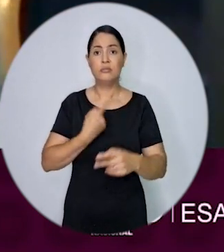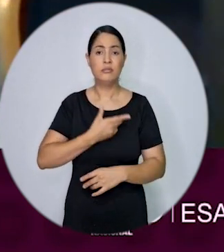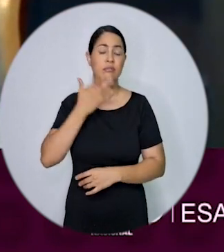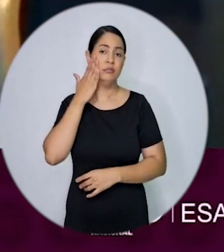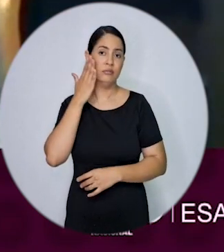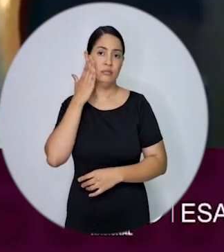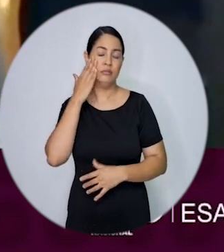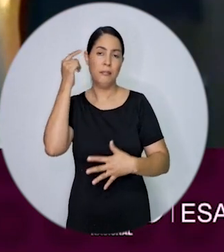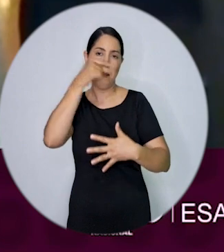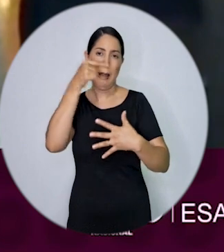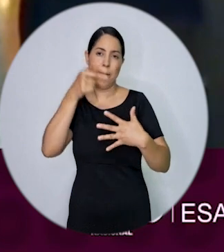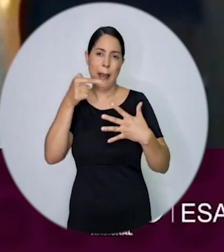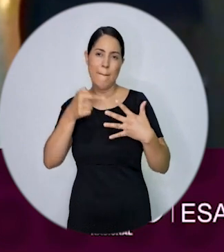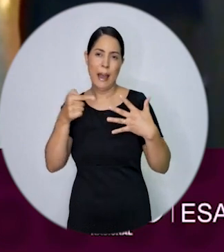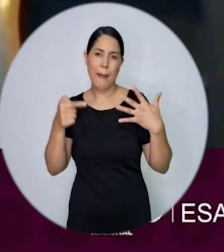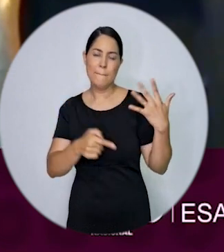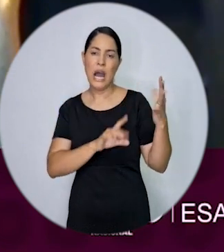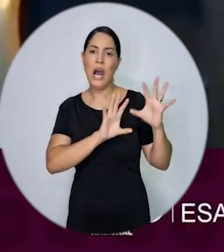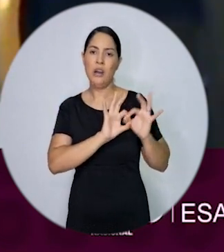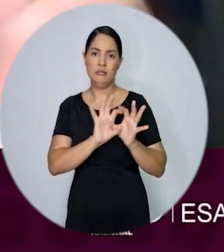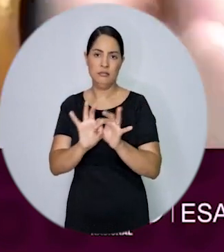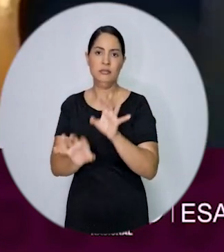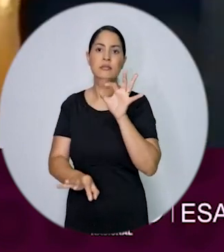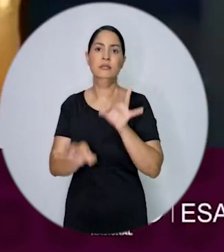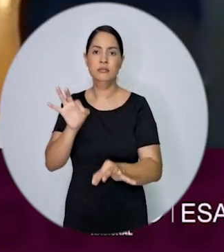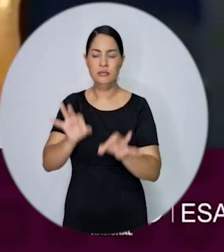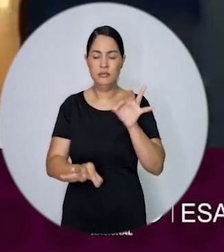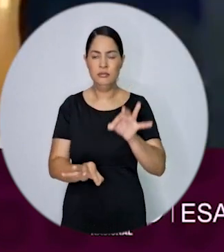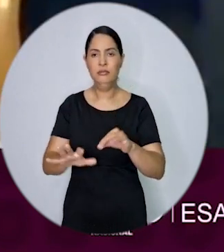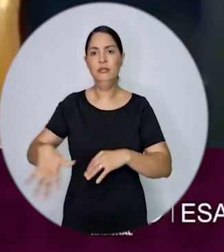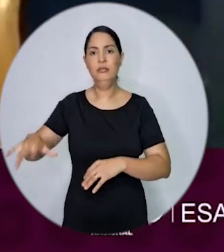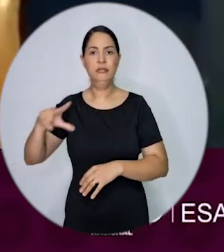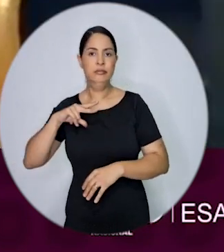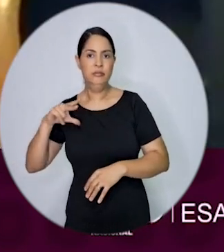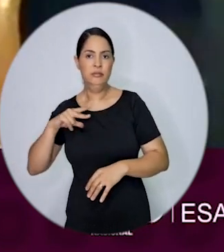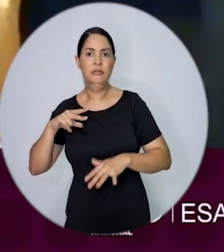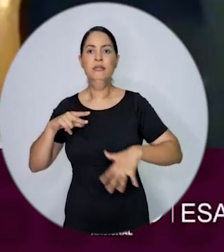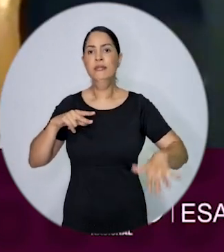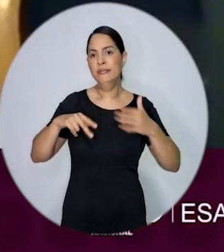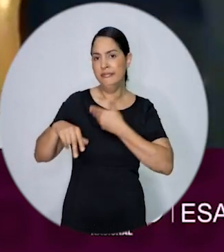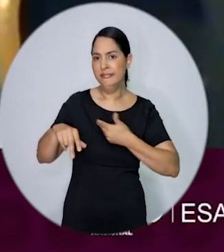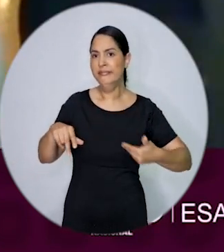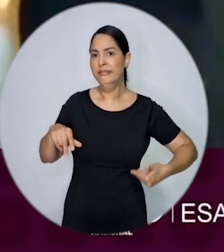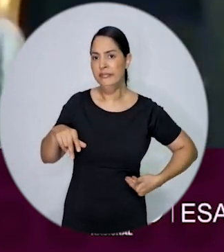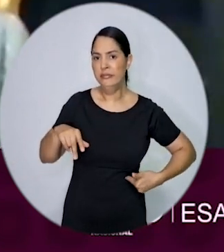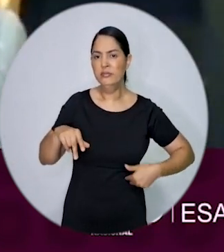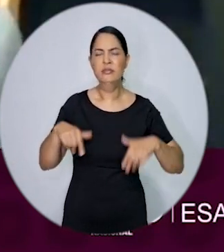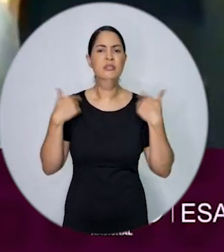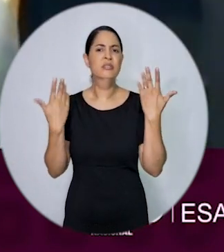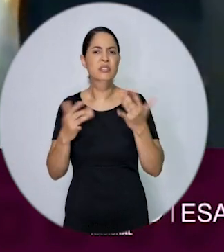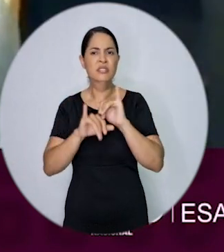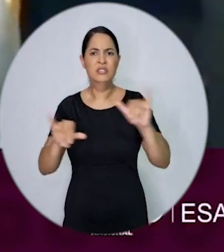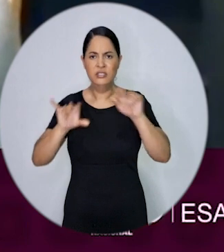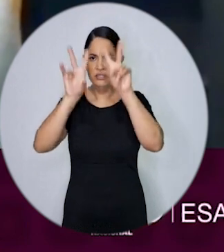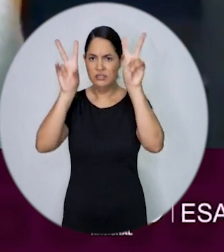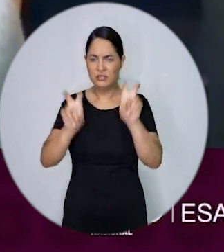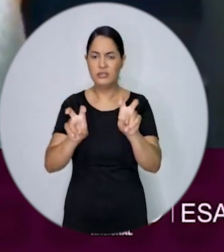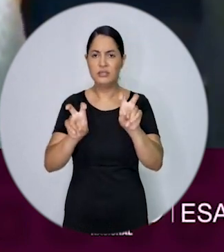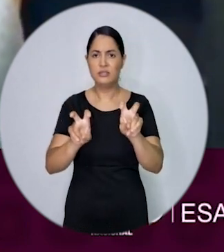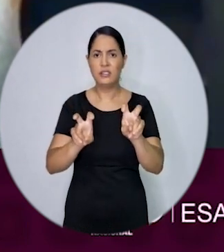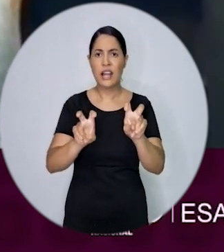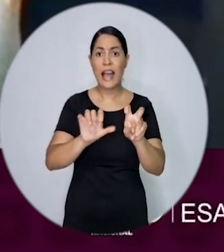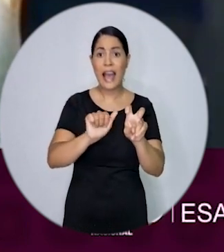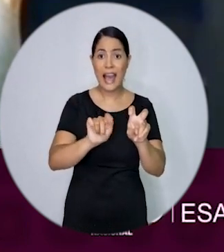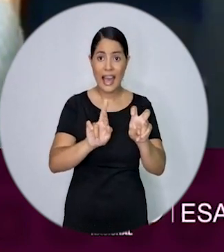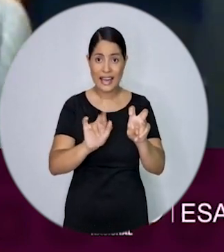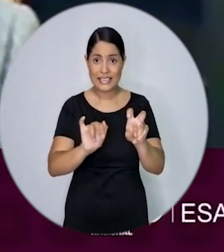grandes questões jurídicas no âmbito privado e no âmbito público. E para falar de poderes de relator e agravo interno,